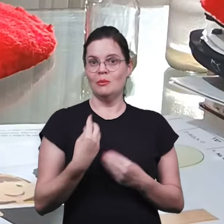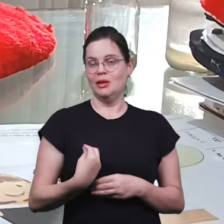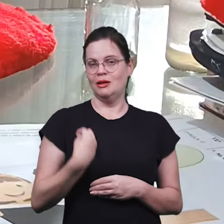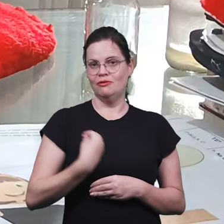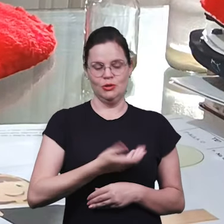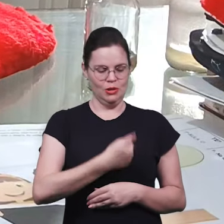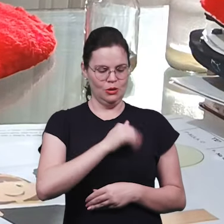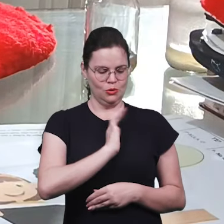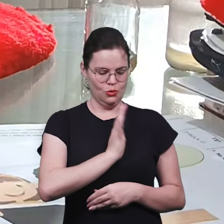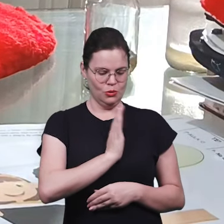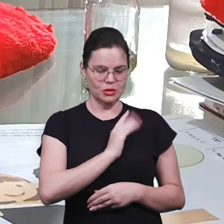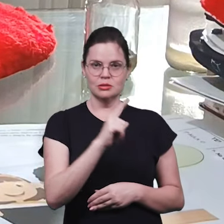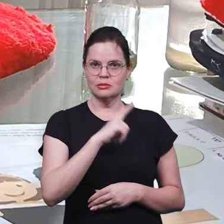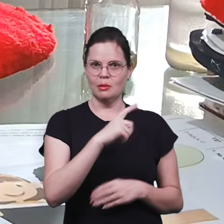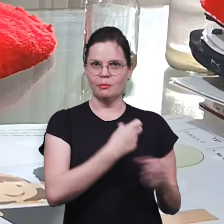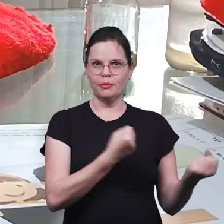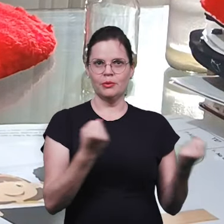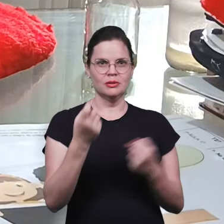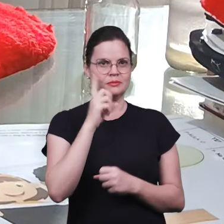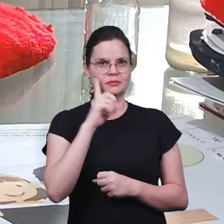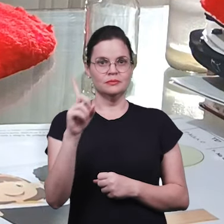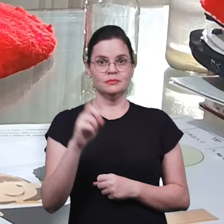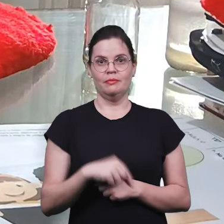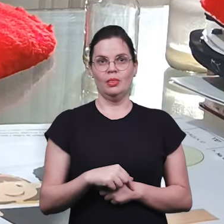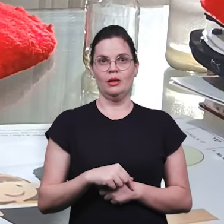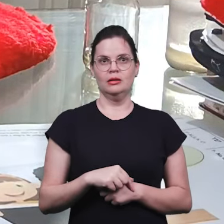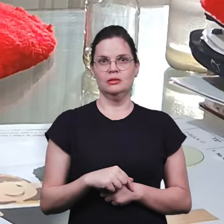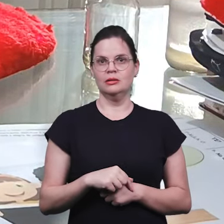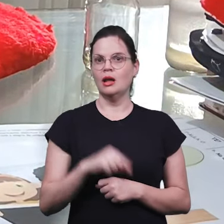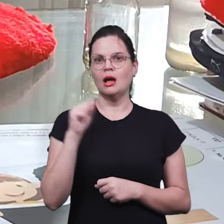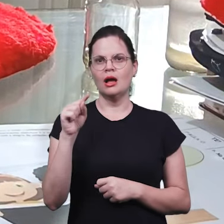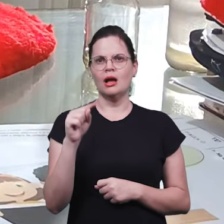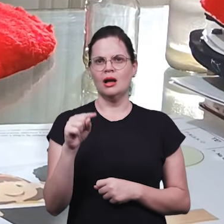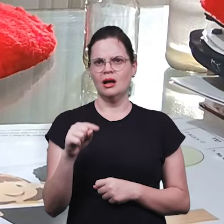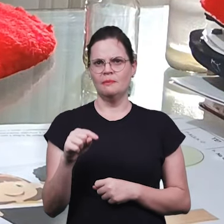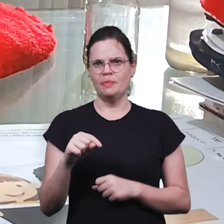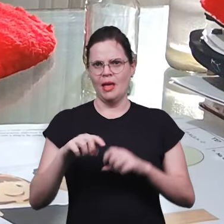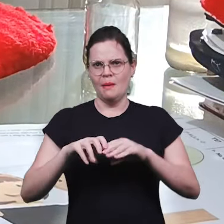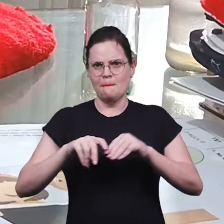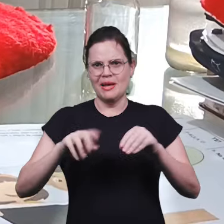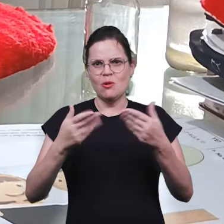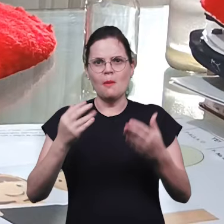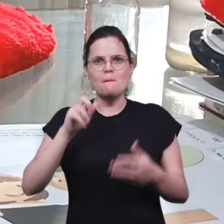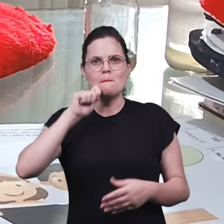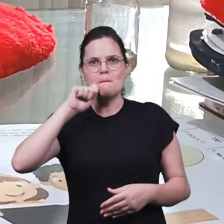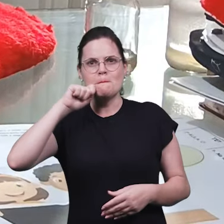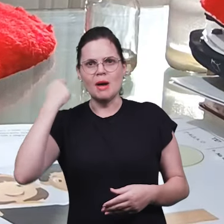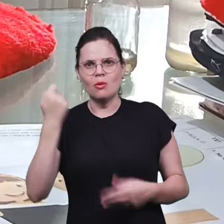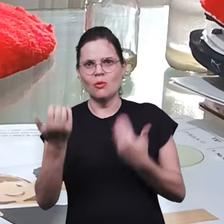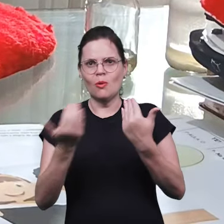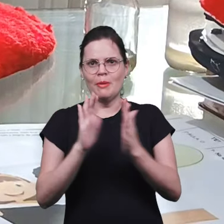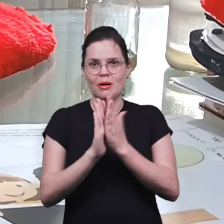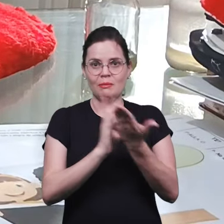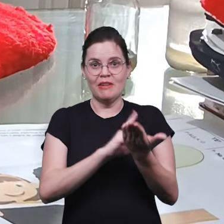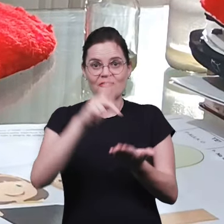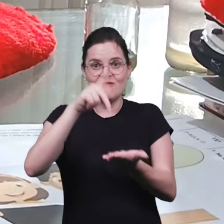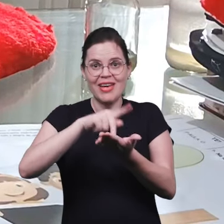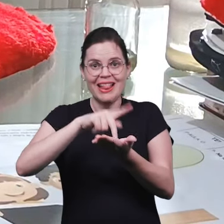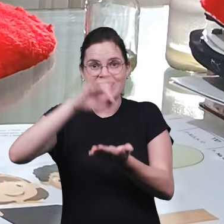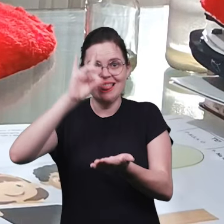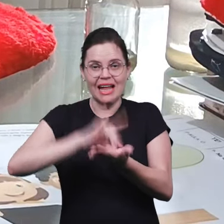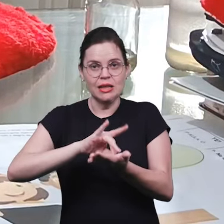Deus. Olha, a massa, ela não tem um crescimento artificial, falso. É a palavra